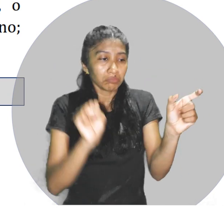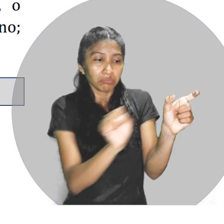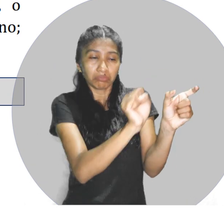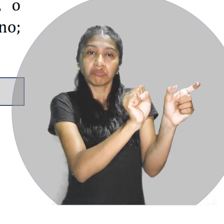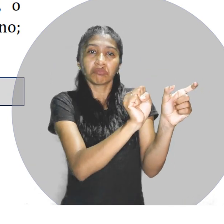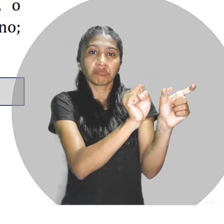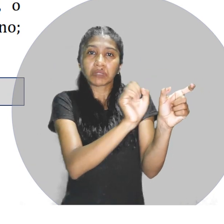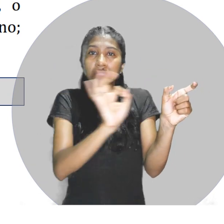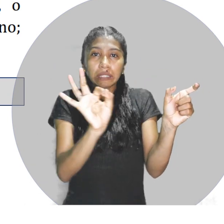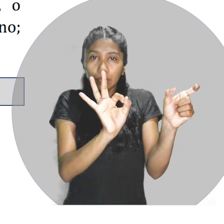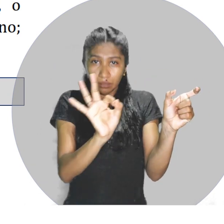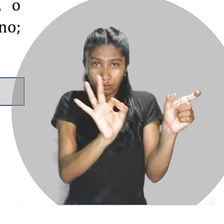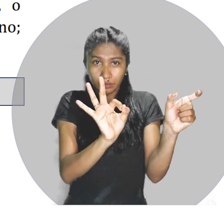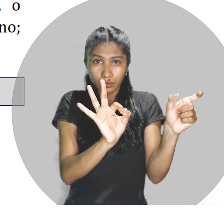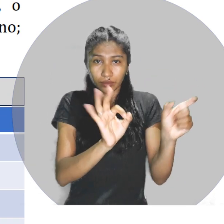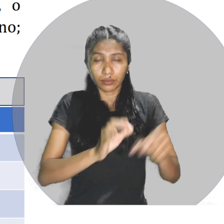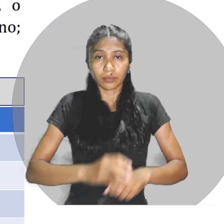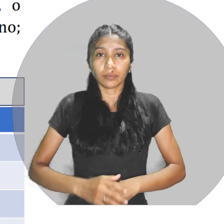de sigma.